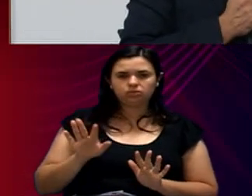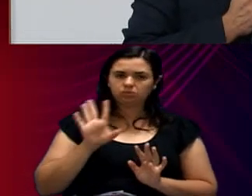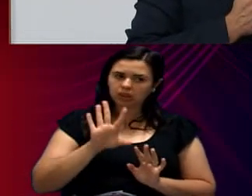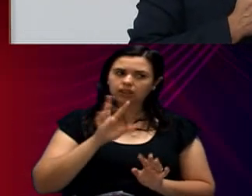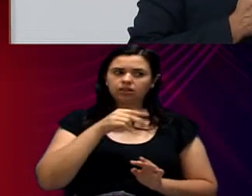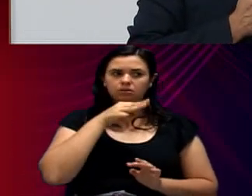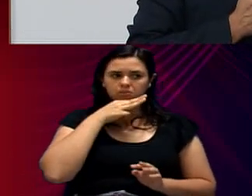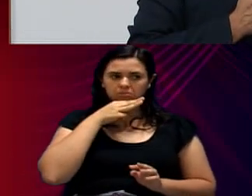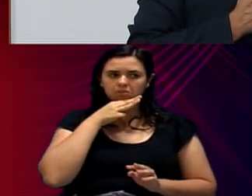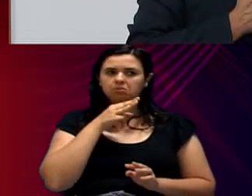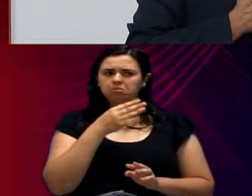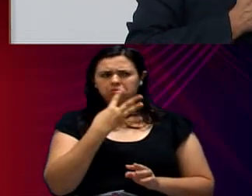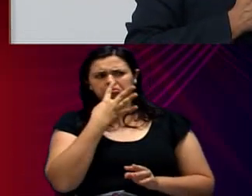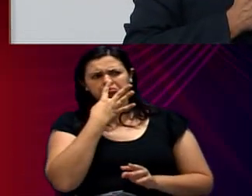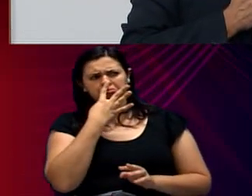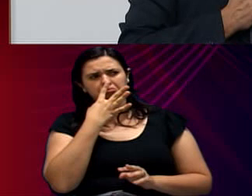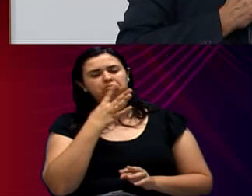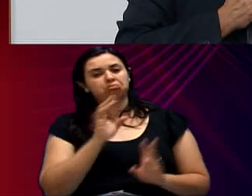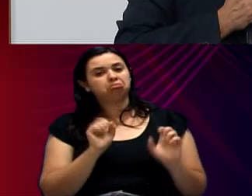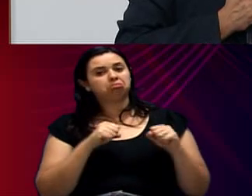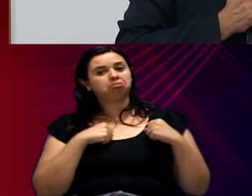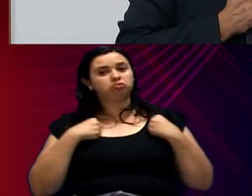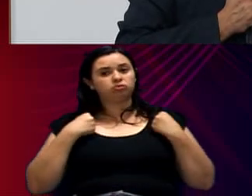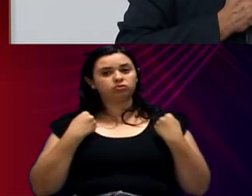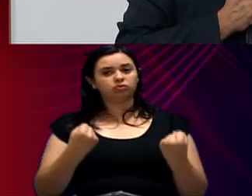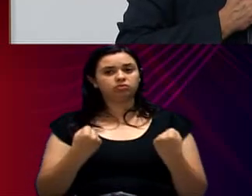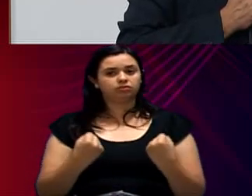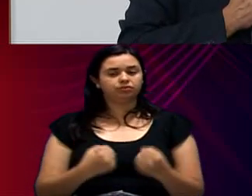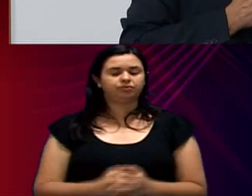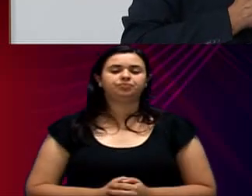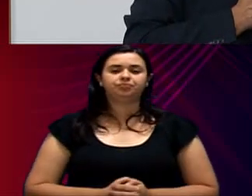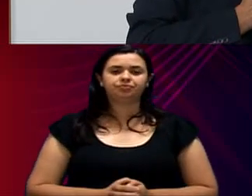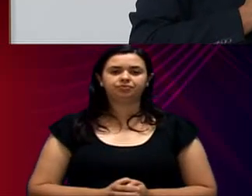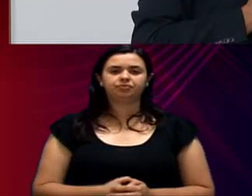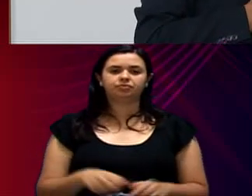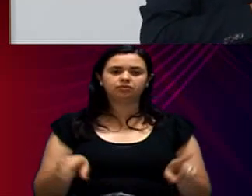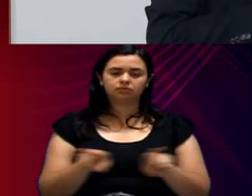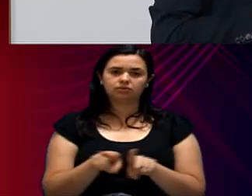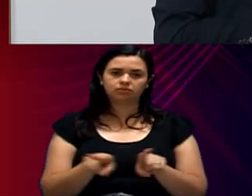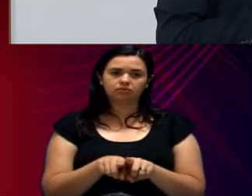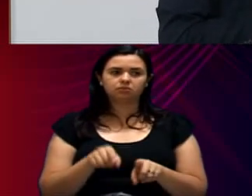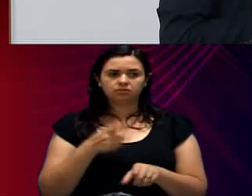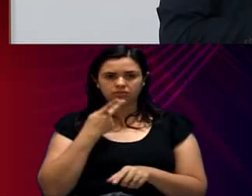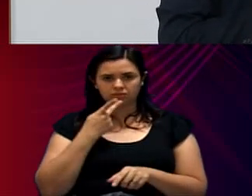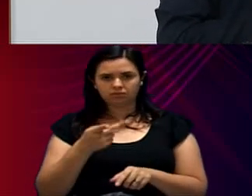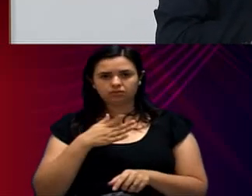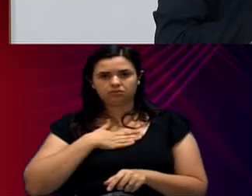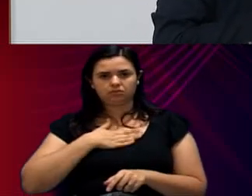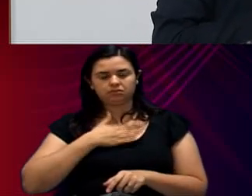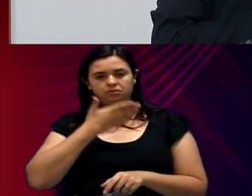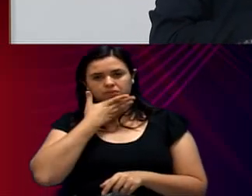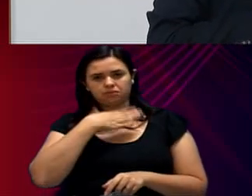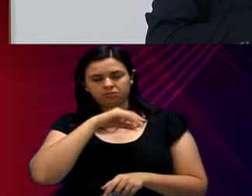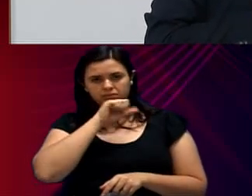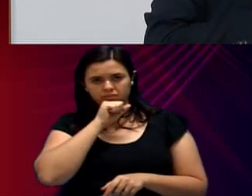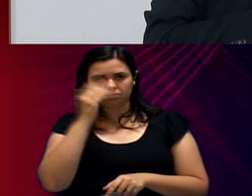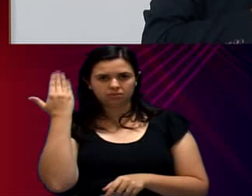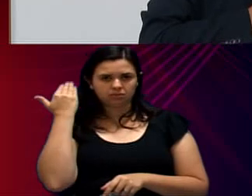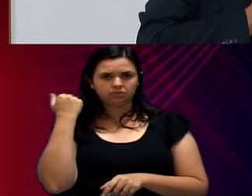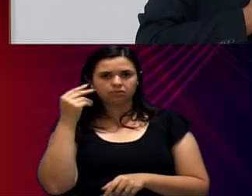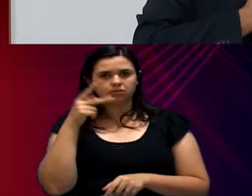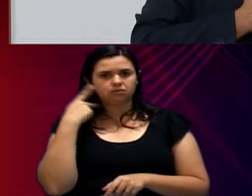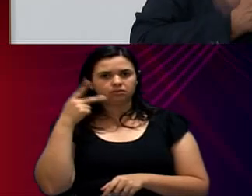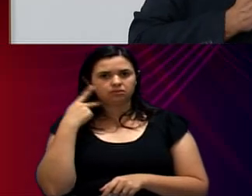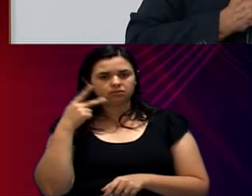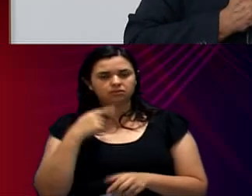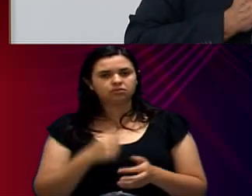que o prefeito hoje, Manga, ele é um olha, cara que se Sorocaba trabalha. É uma potência hoje, é por causa dos vereadores. Vou citar meu pai, que foi um grande vereador, sim, Walter Coelho, Varinho, e